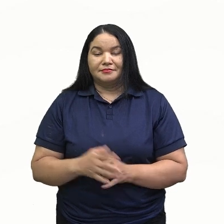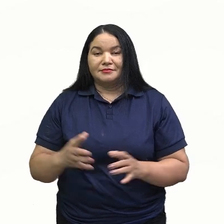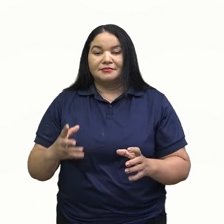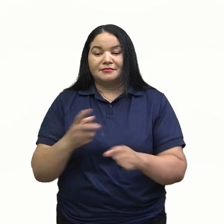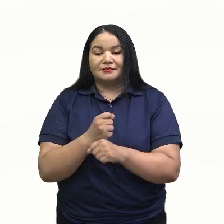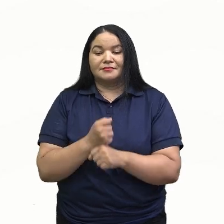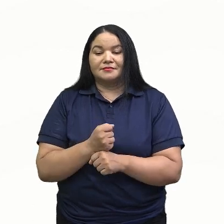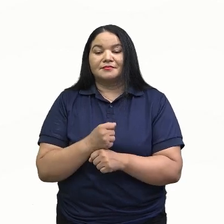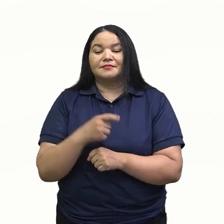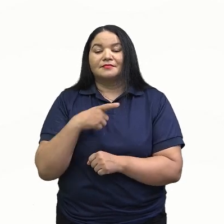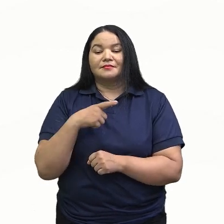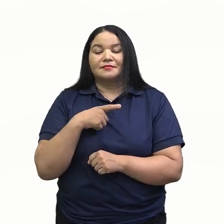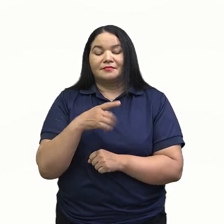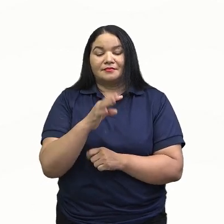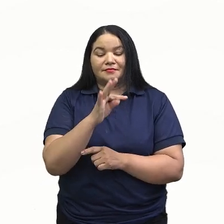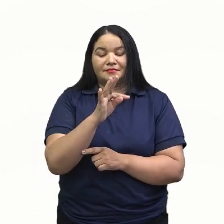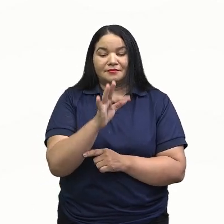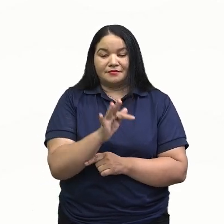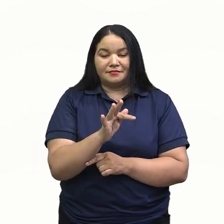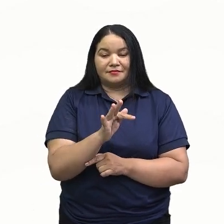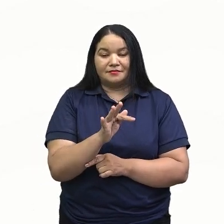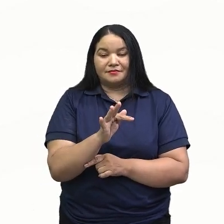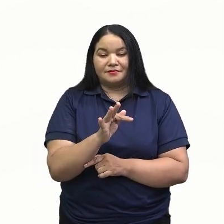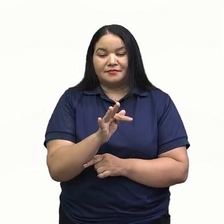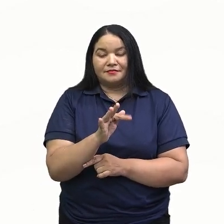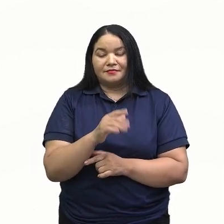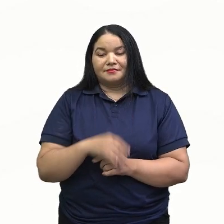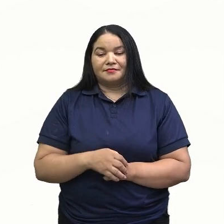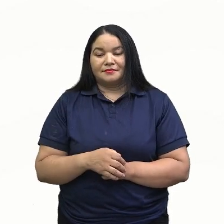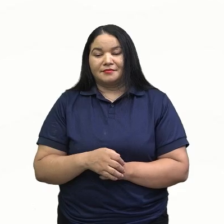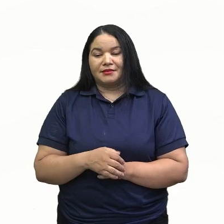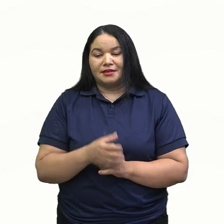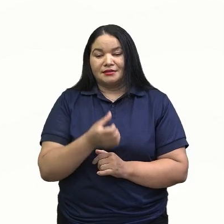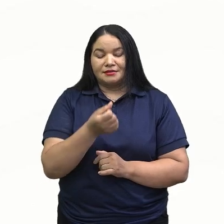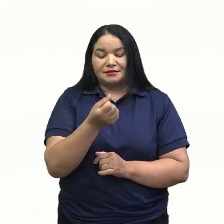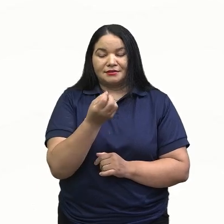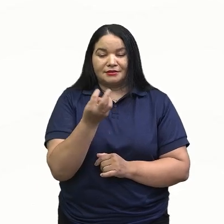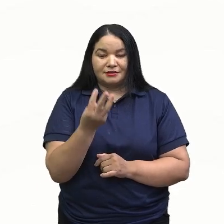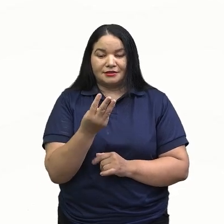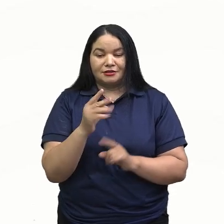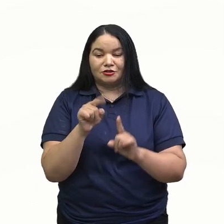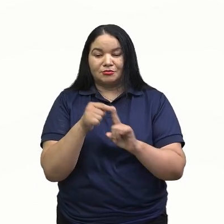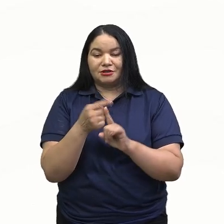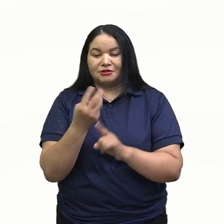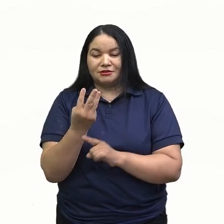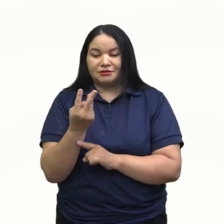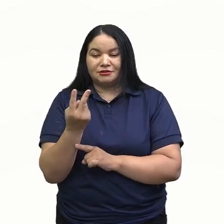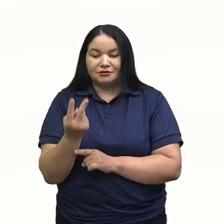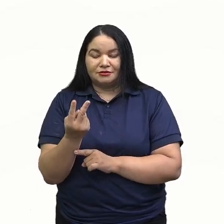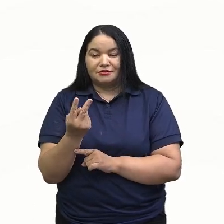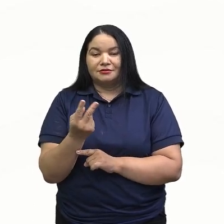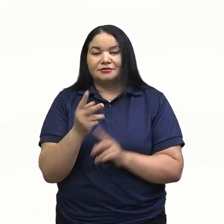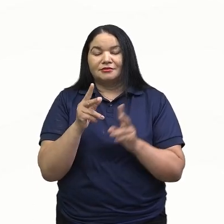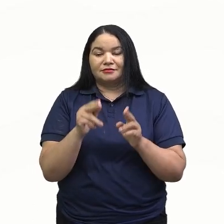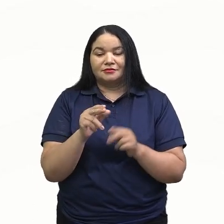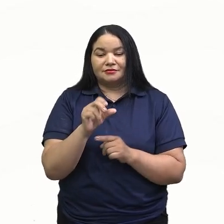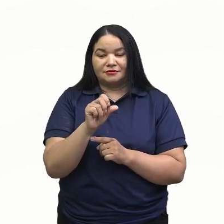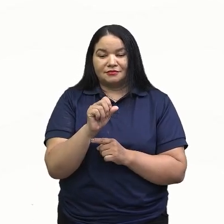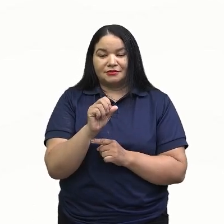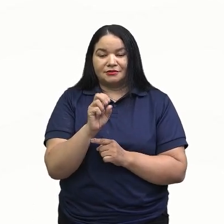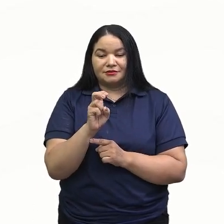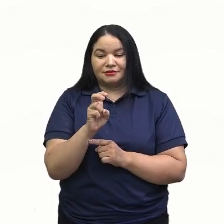somando TF mais 63 mais 32, resulta em